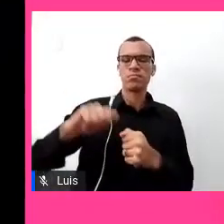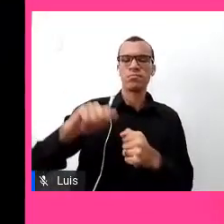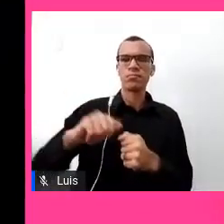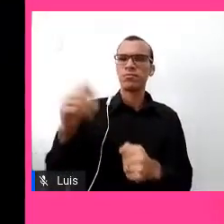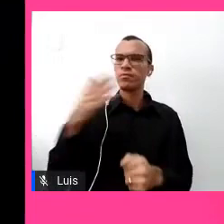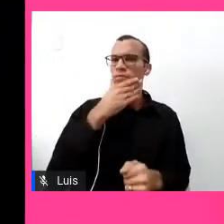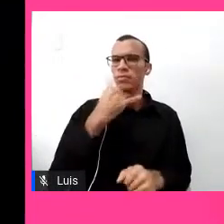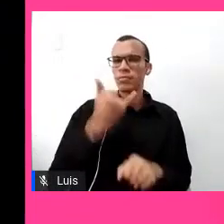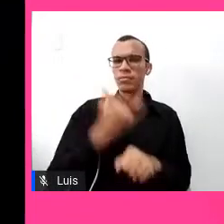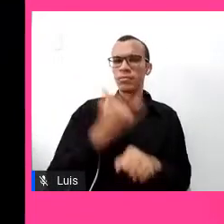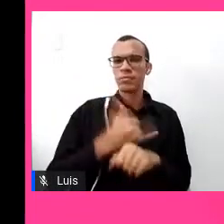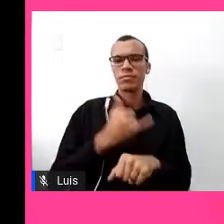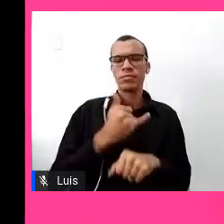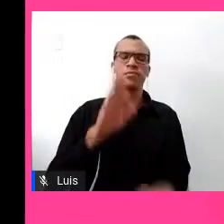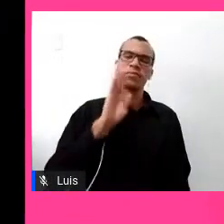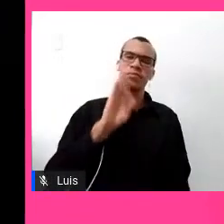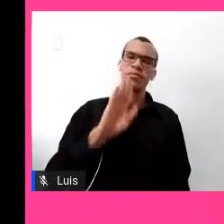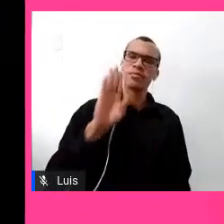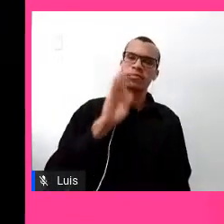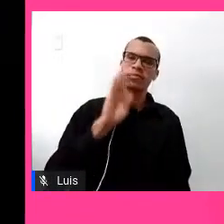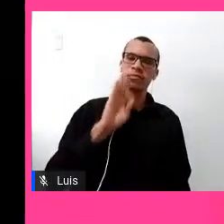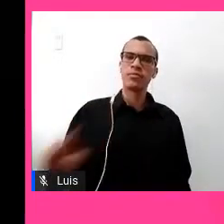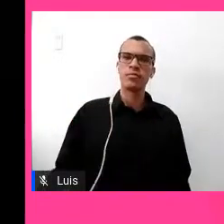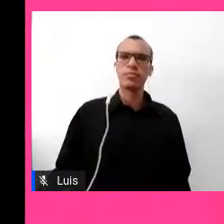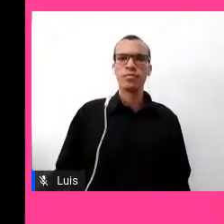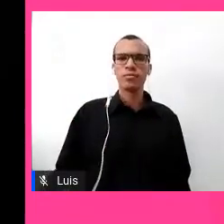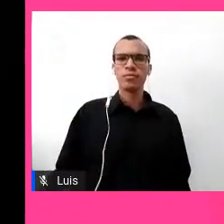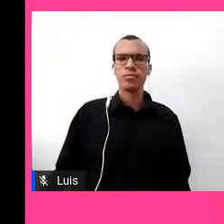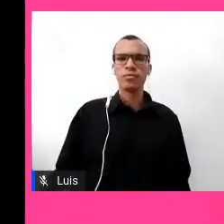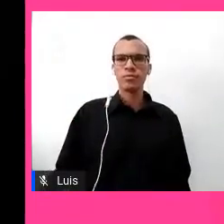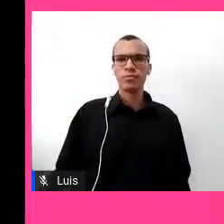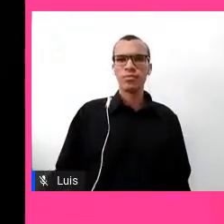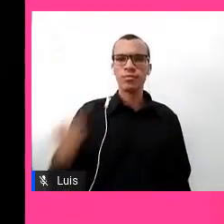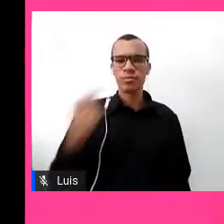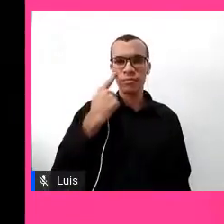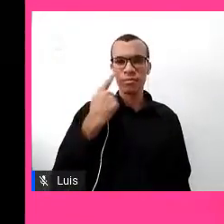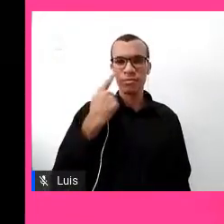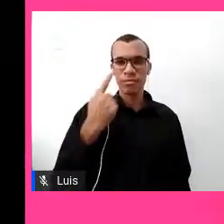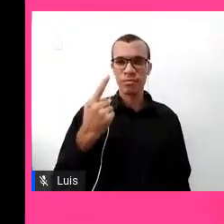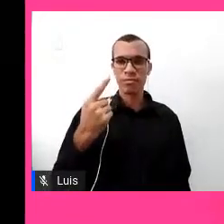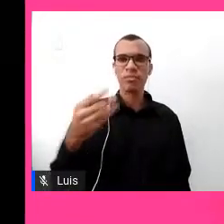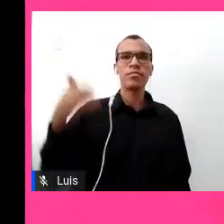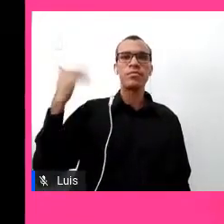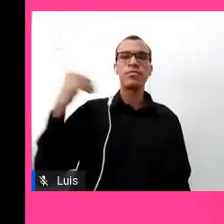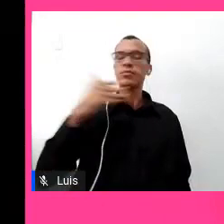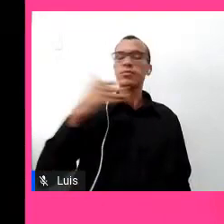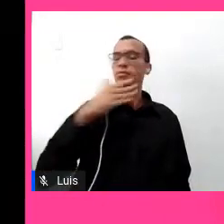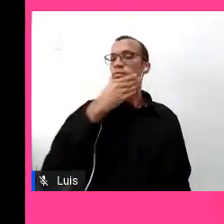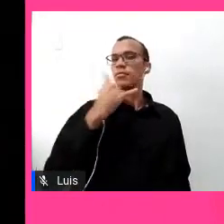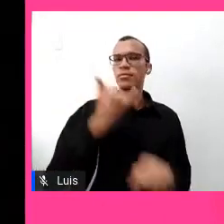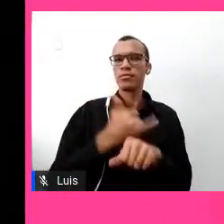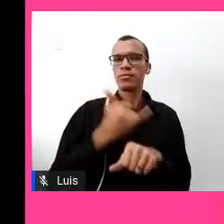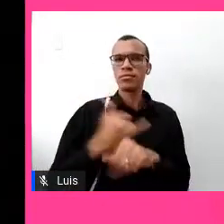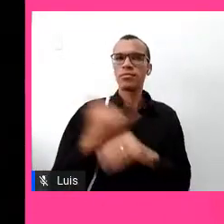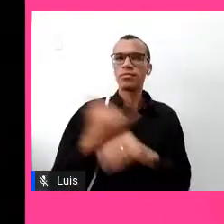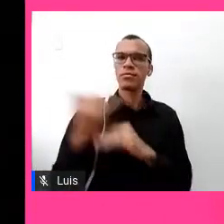muito legal. Então, ó, o Homem de Ferro atrás de mim foi construído com a ajuda da família,